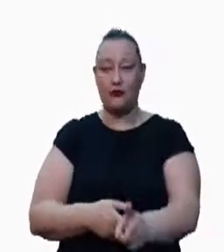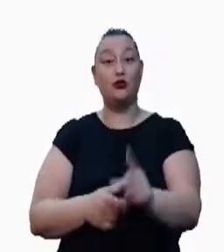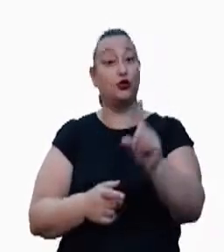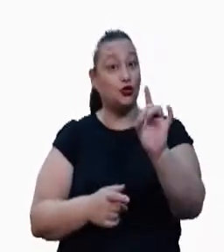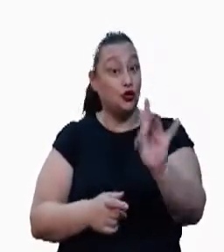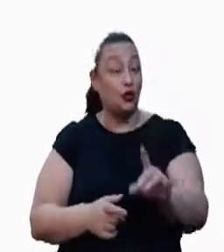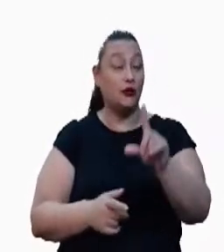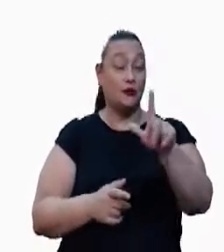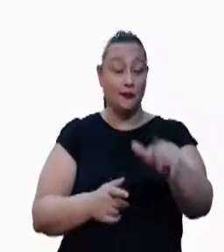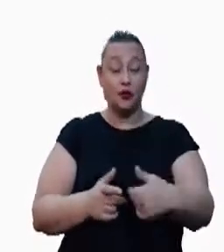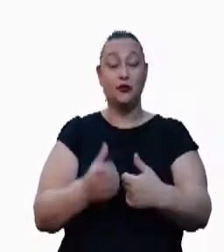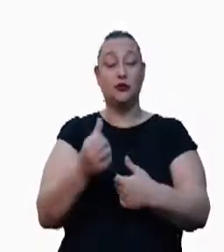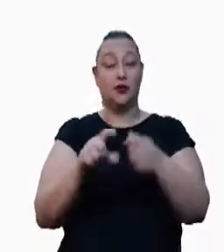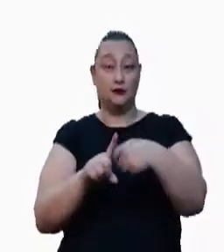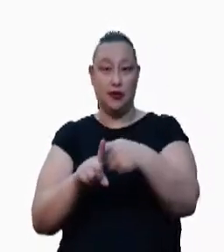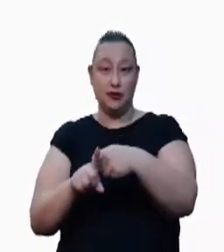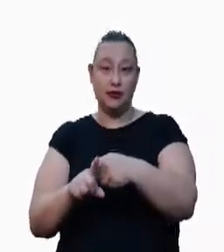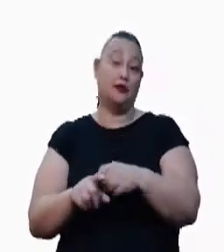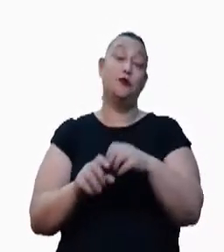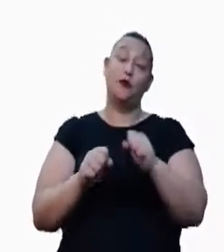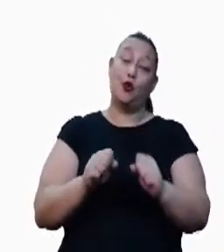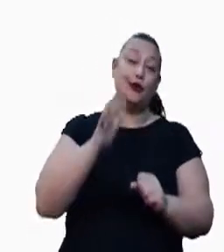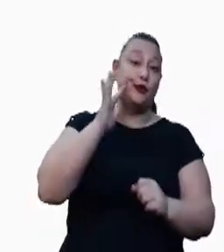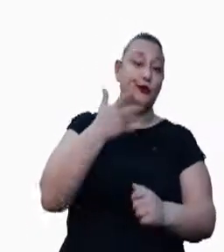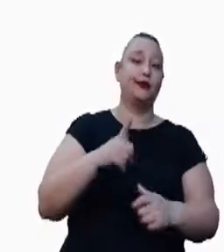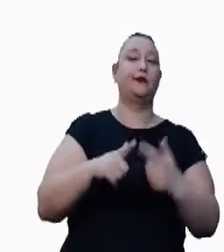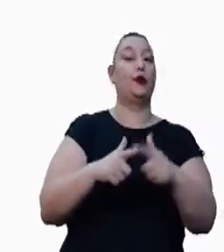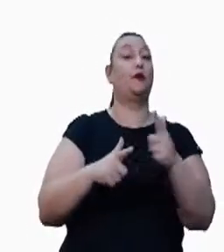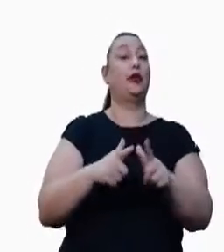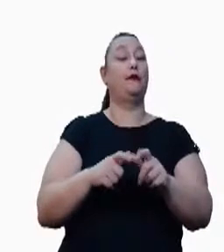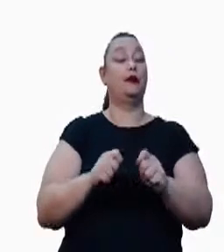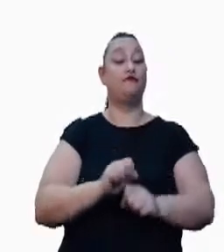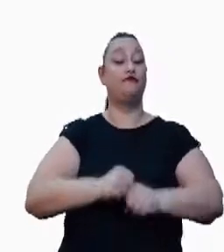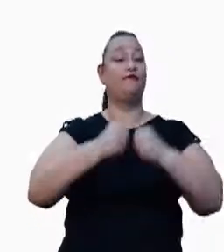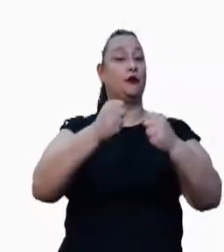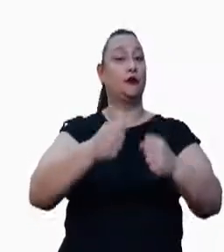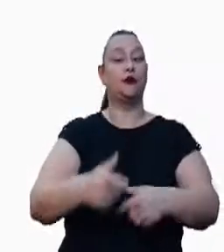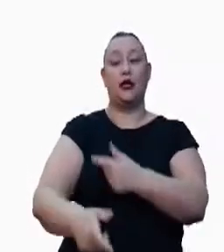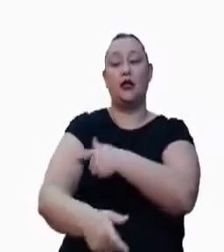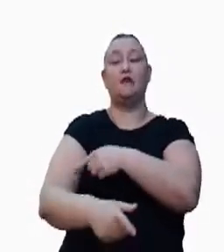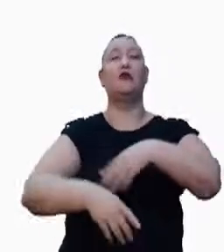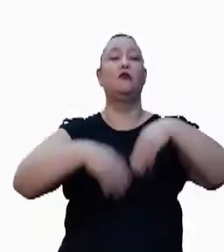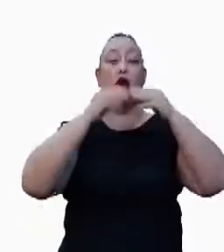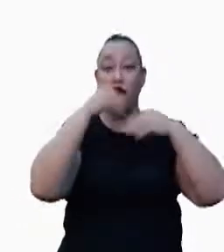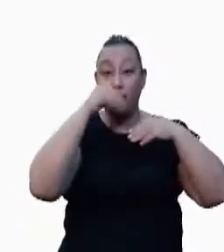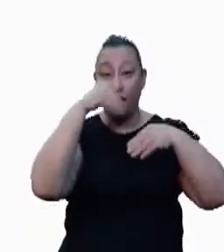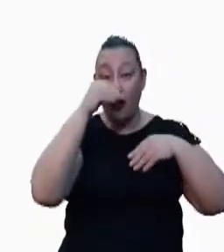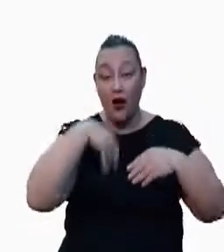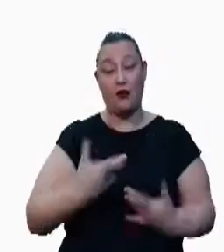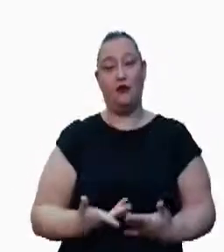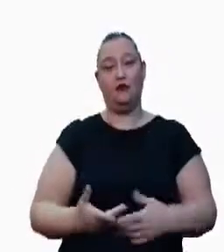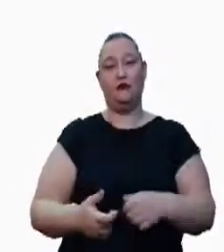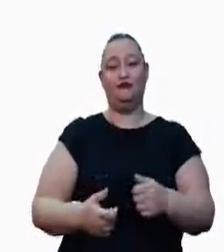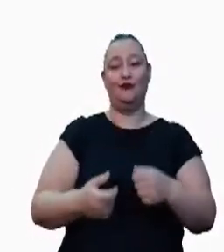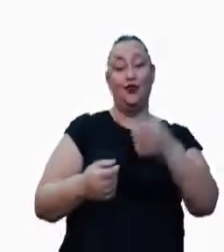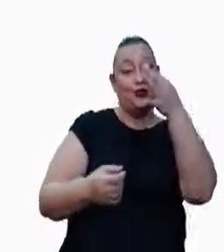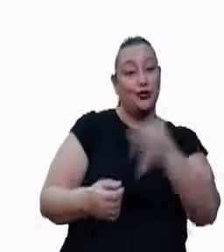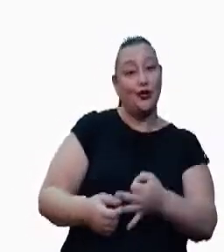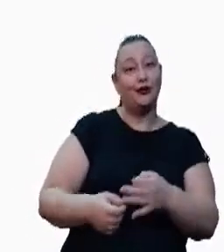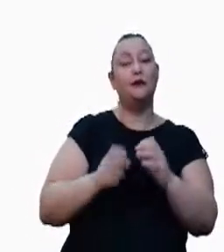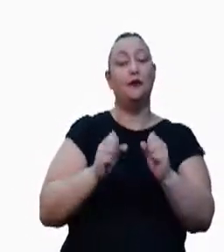pode ter uma hiperreação e potencializar esse efeito, então o músculo pode ficar muito mais fraco do que você quer, ou